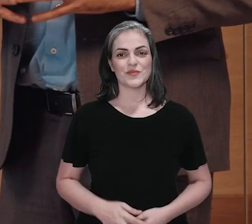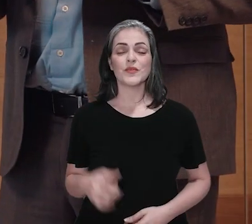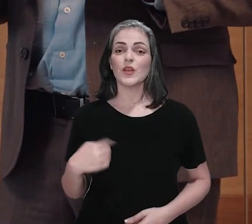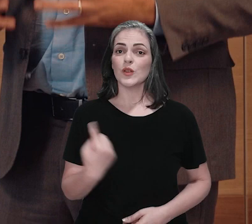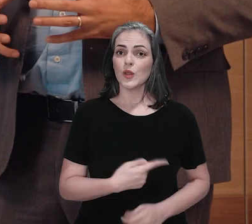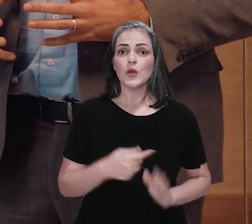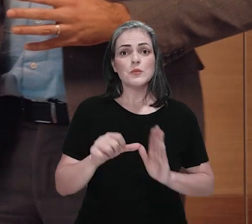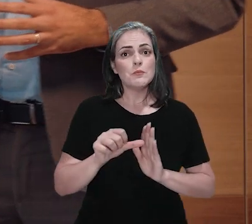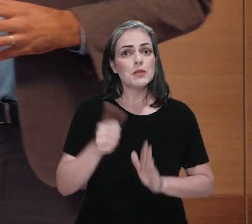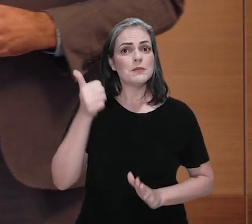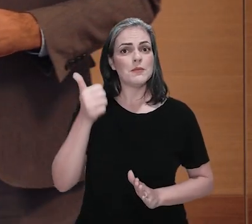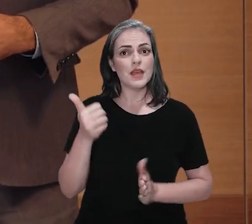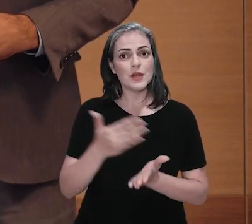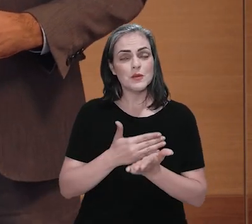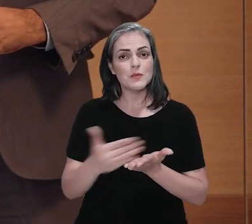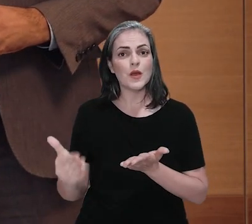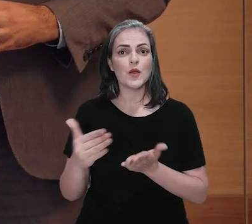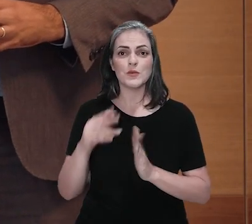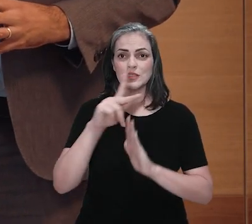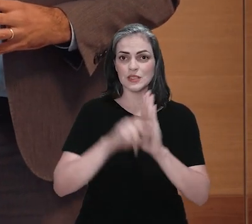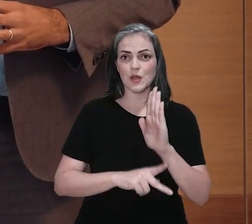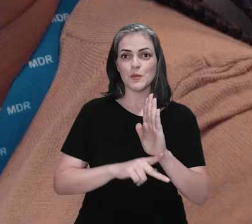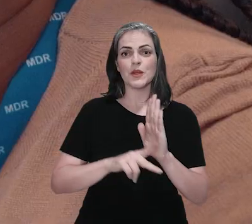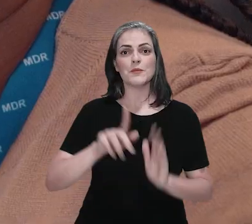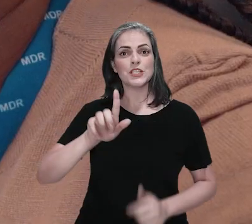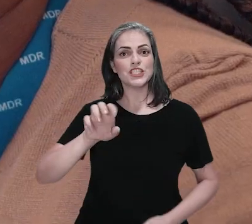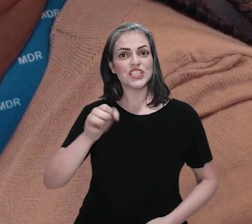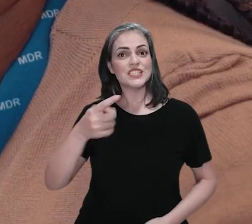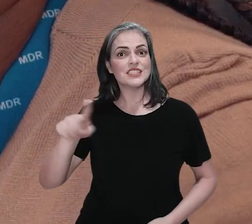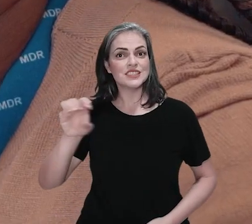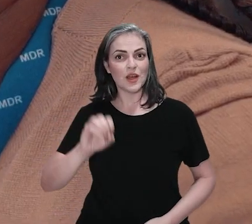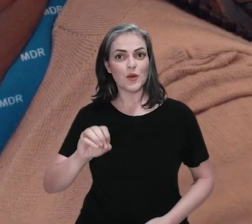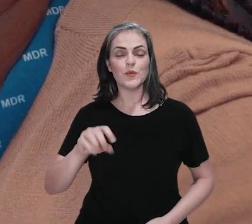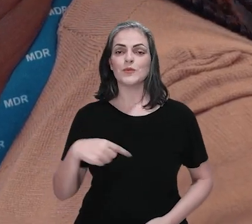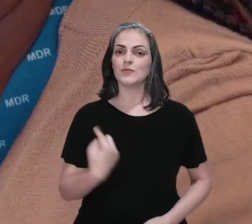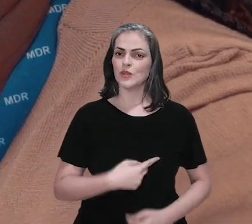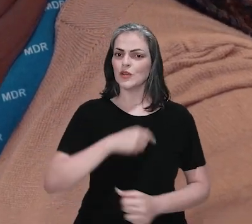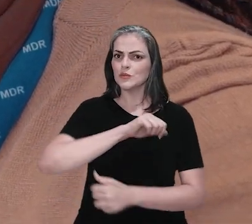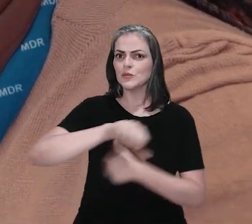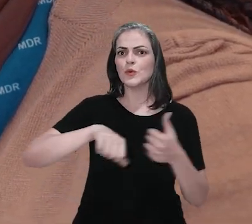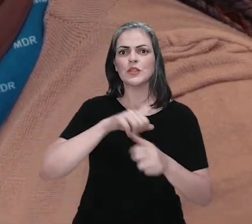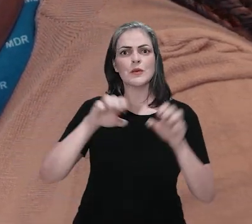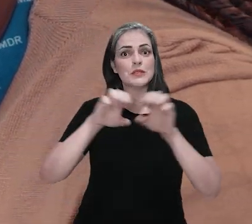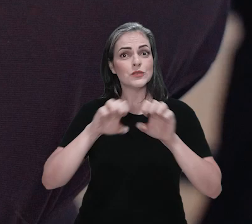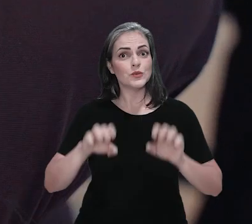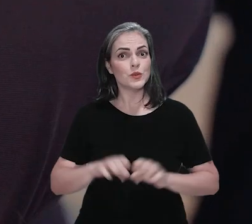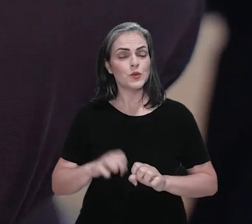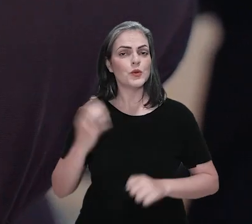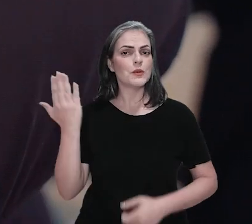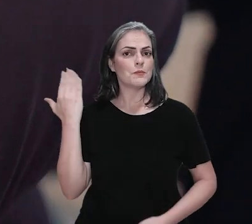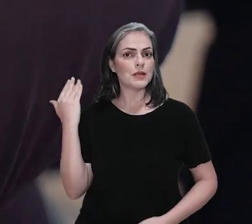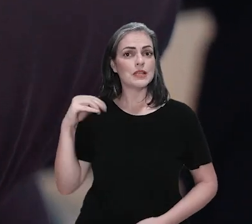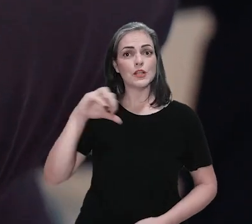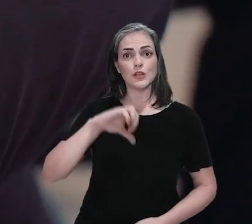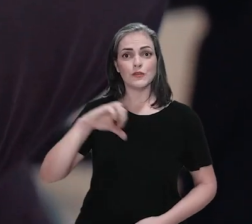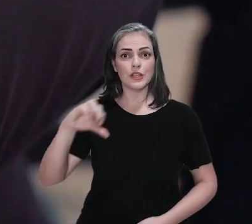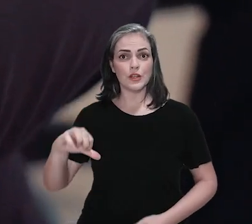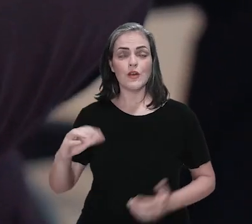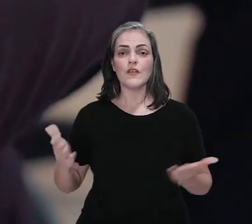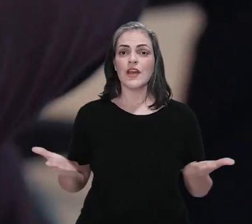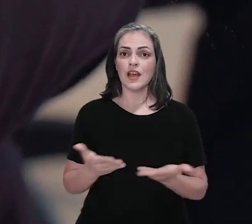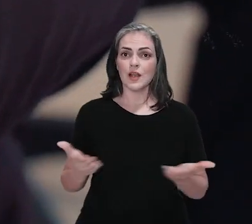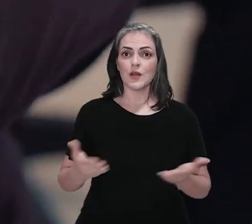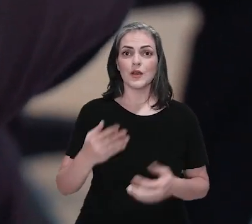Fomos pioneiros na implementação do programa de gestão. Nós reformulamos a estrutura do Ministério, saímos de 99